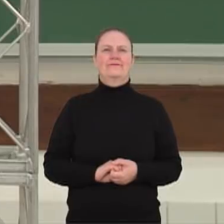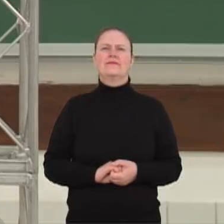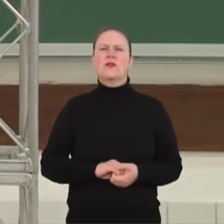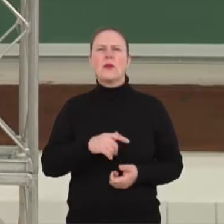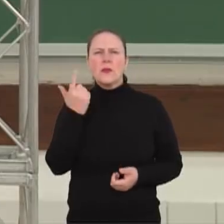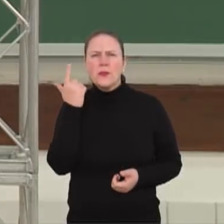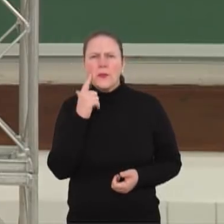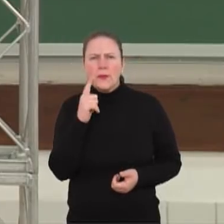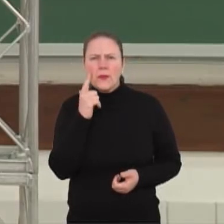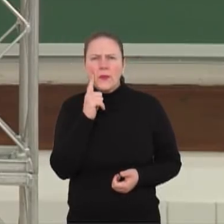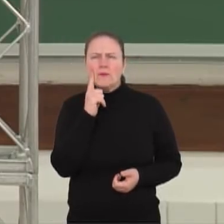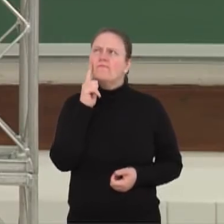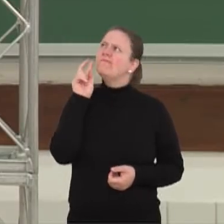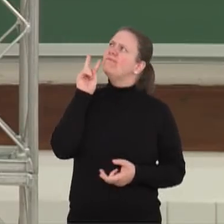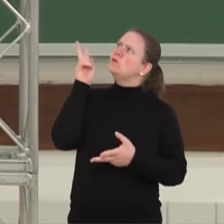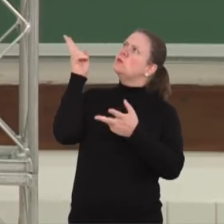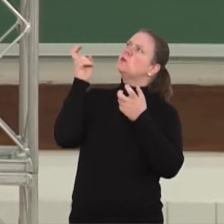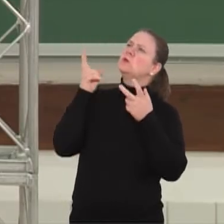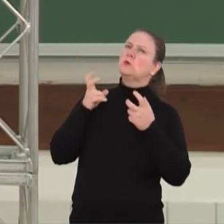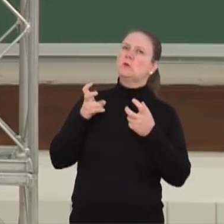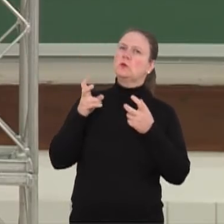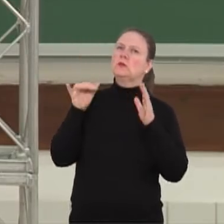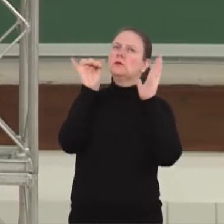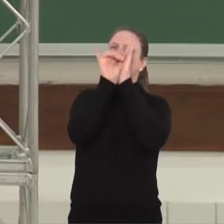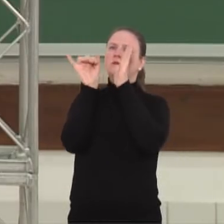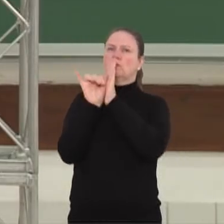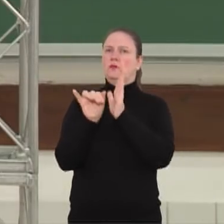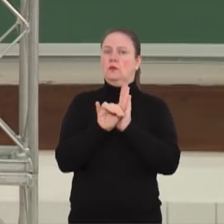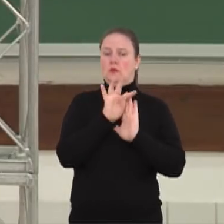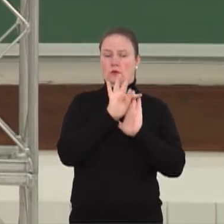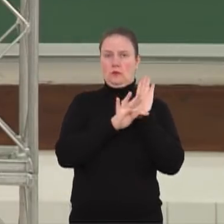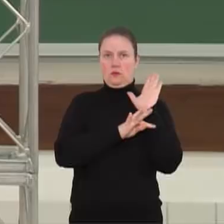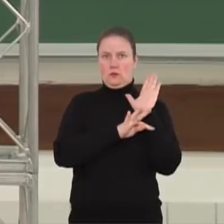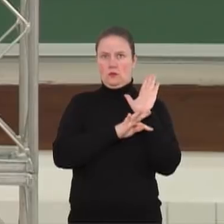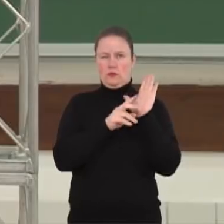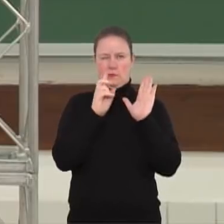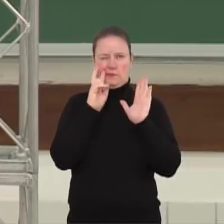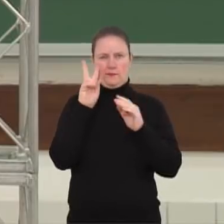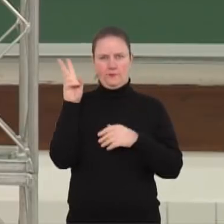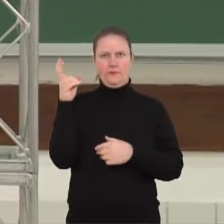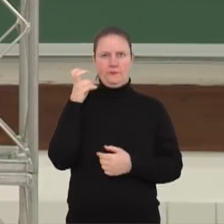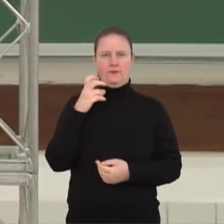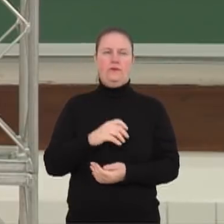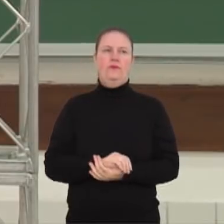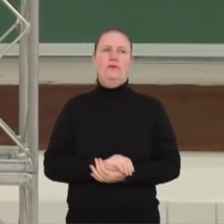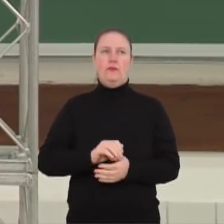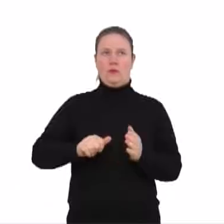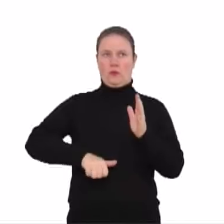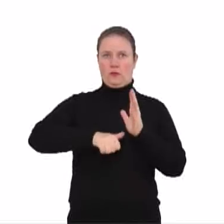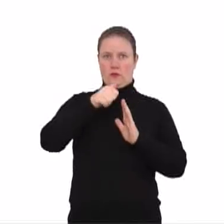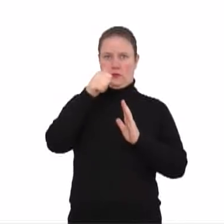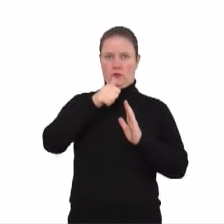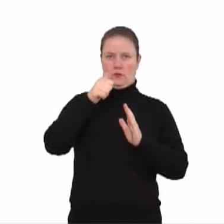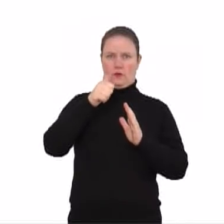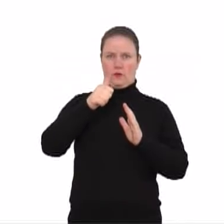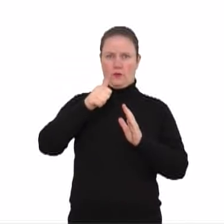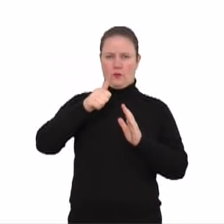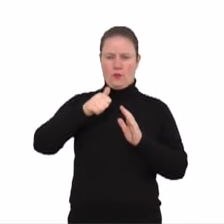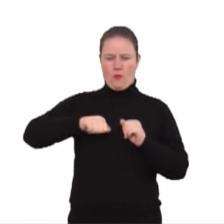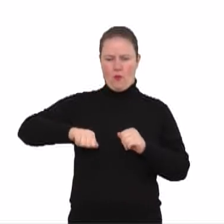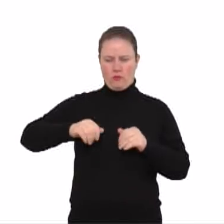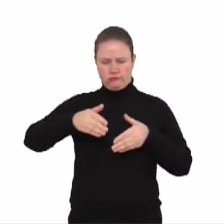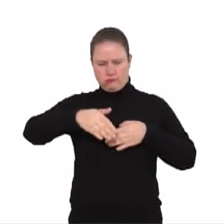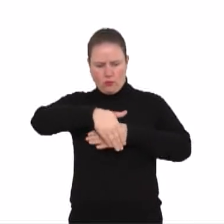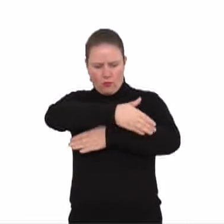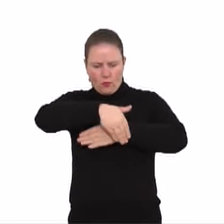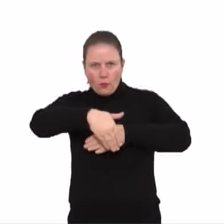Será que você conhece esses lugares? Será que você conseguiu reconhecer pelo texto? Vamos ver então. Primeiro, olha lá, o calçadão bem